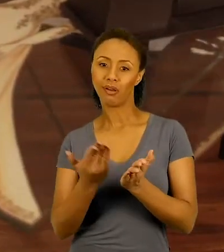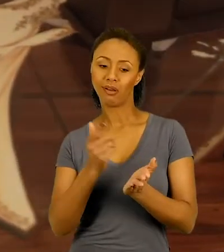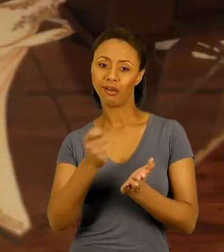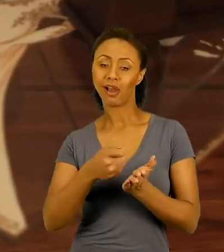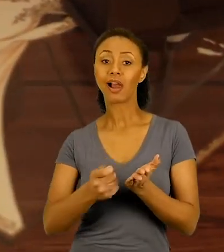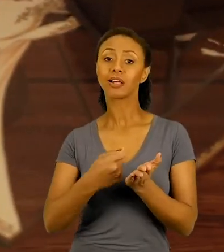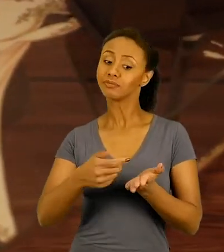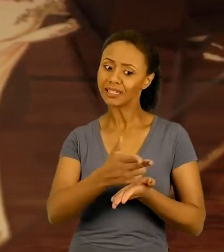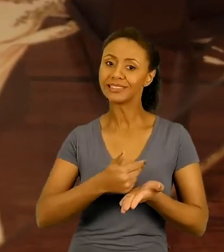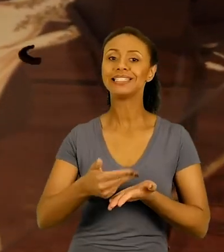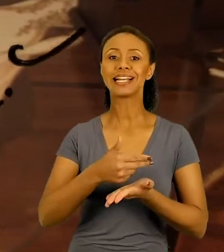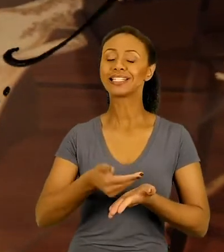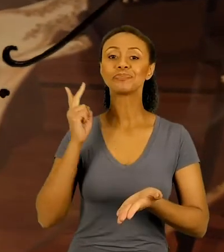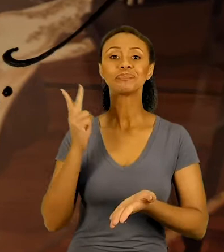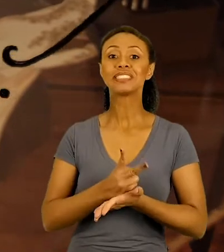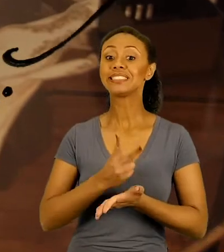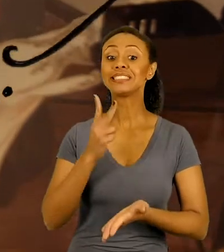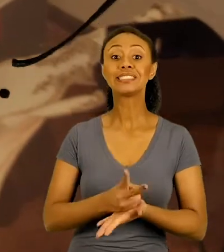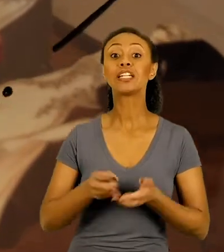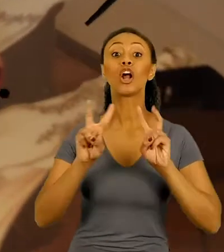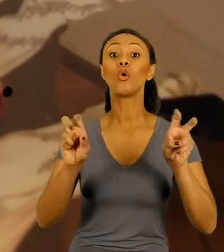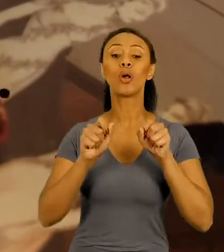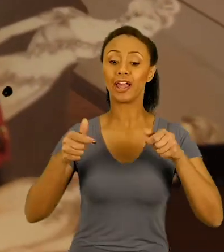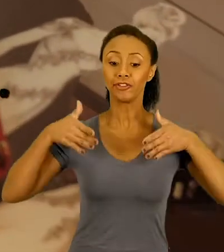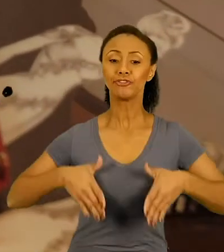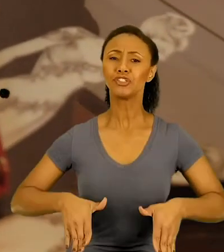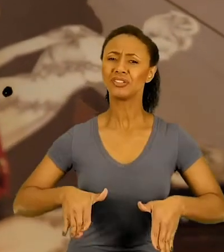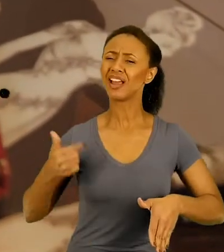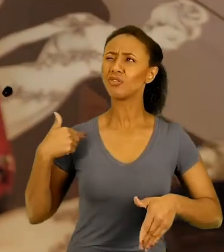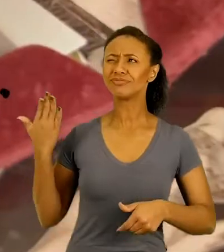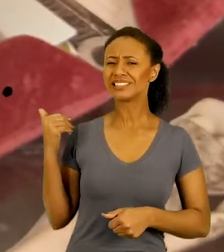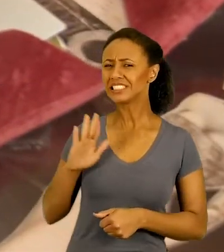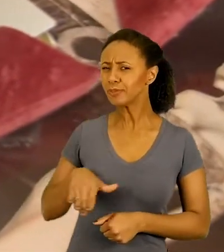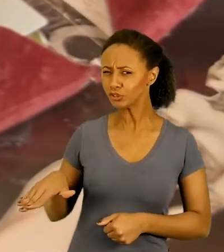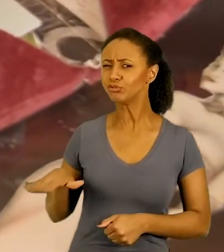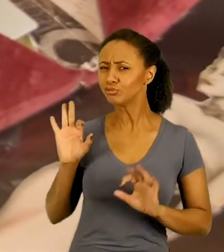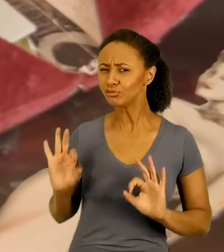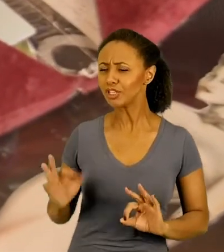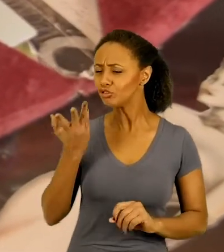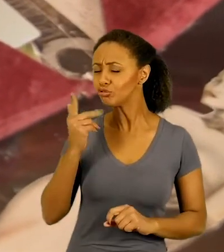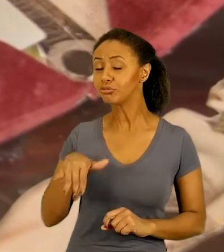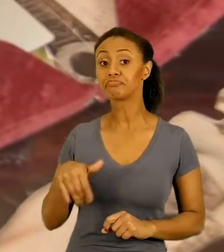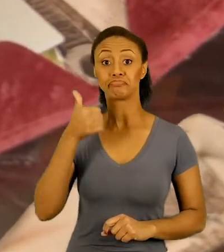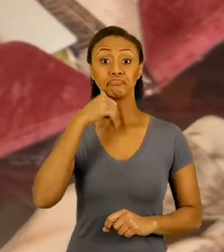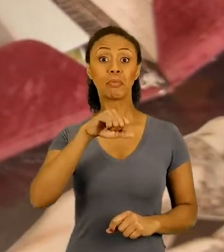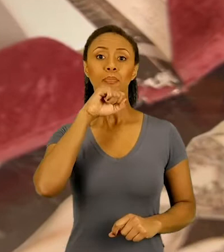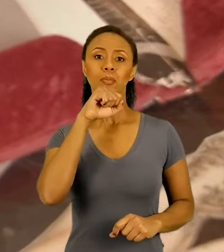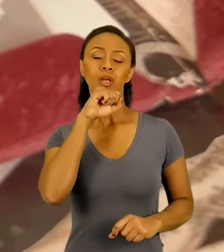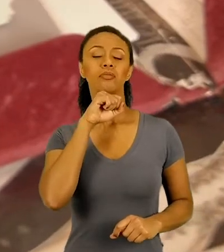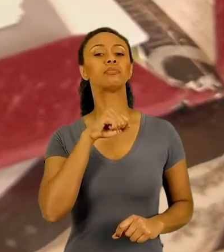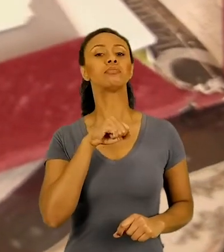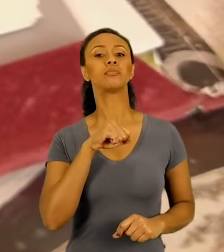desenho. Faber-Castell apresenta... E era sempre desenho de vestido, isso bem criancinha mesmo. E minha mãe, ela tinha amizade